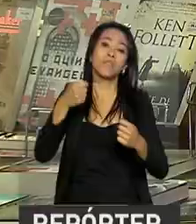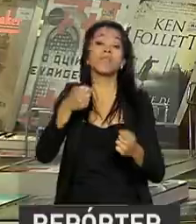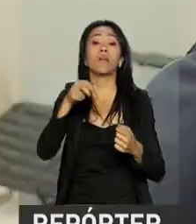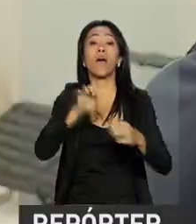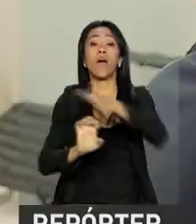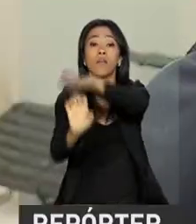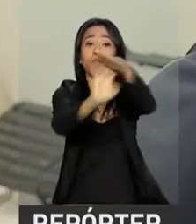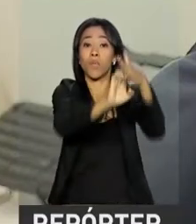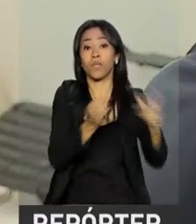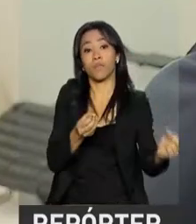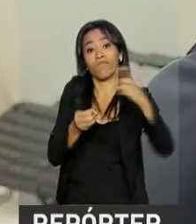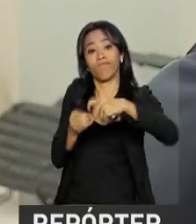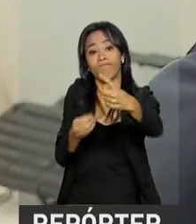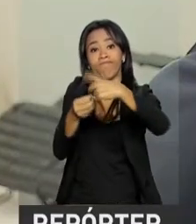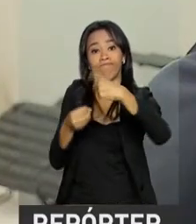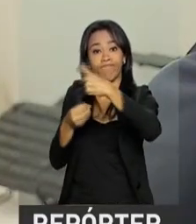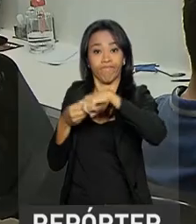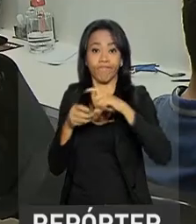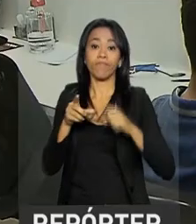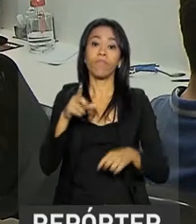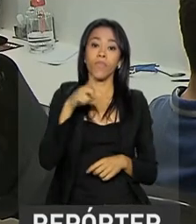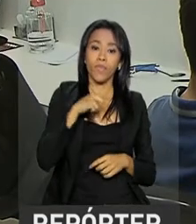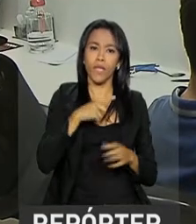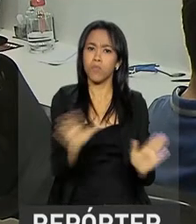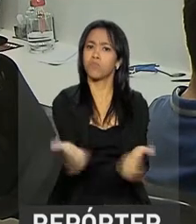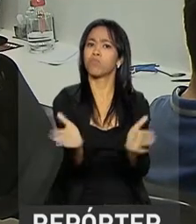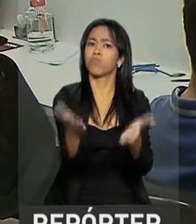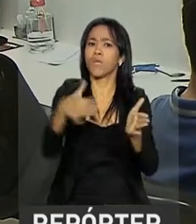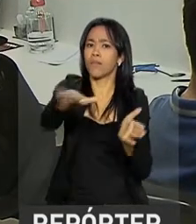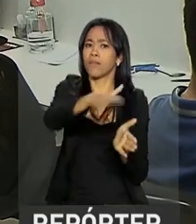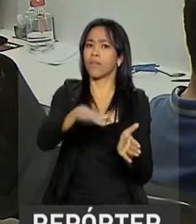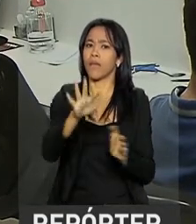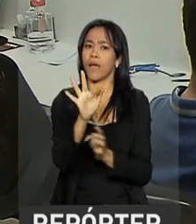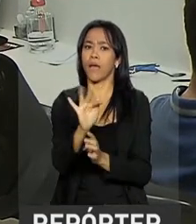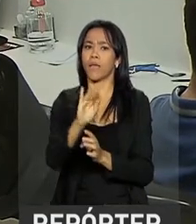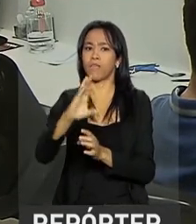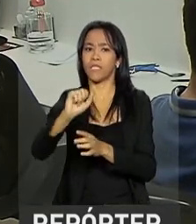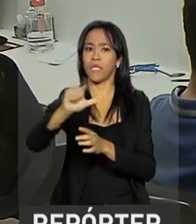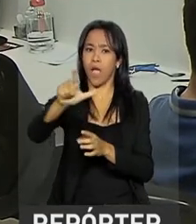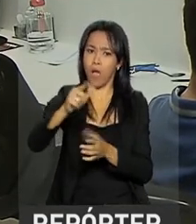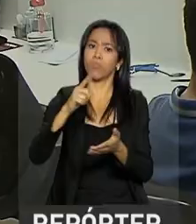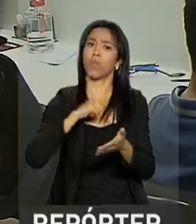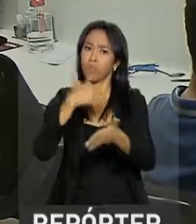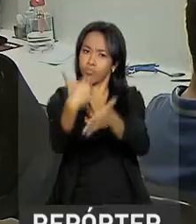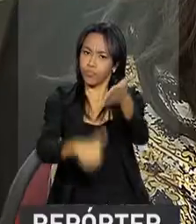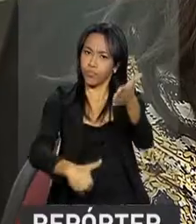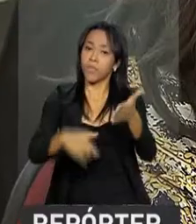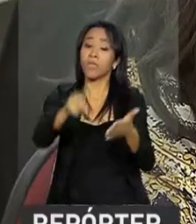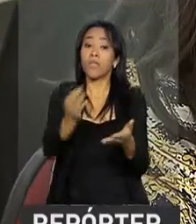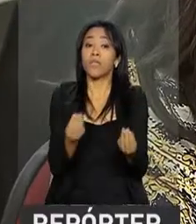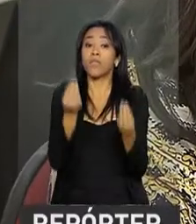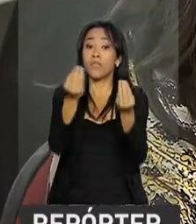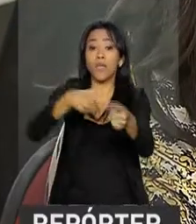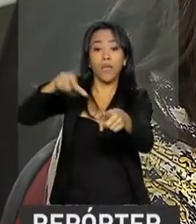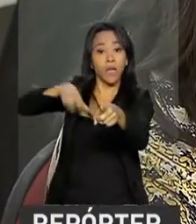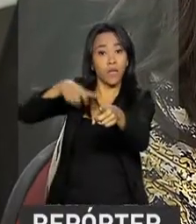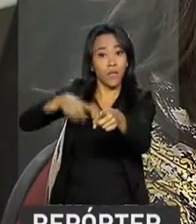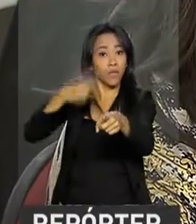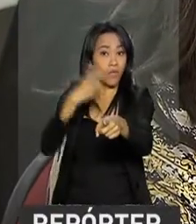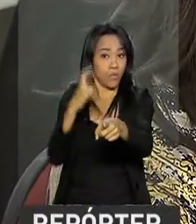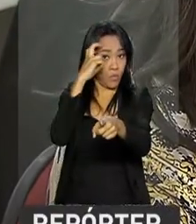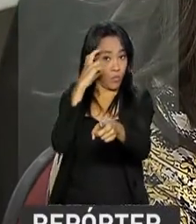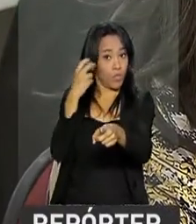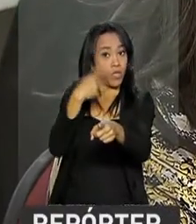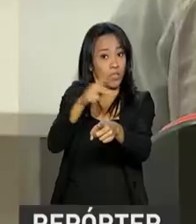empresas além do incentivo fiscal todas as empresas que operam vale cultura aos seus funcionários têm benefícios sociais